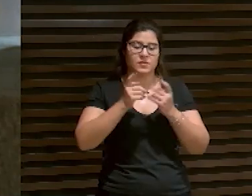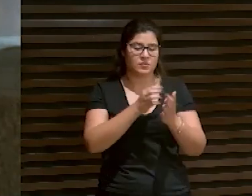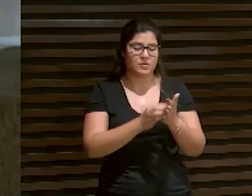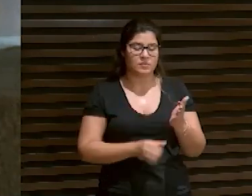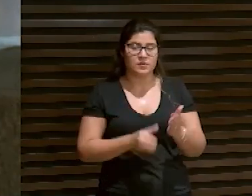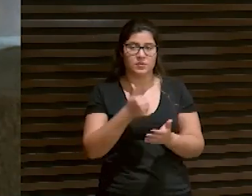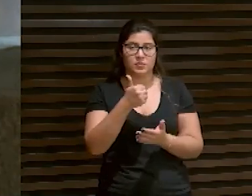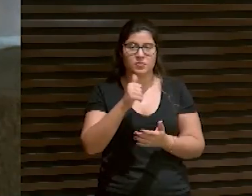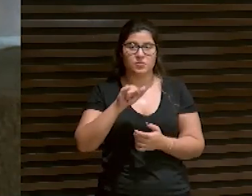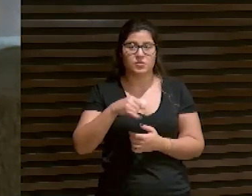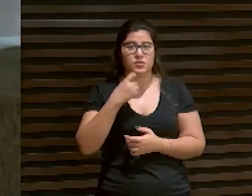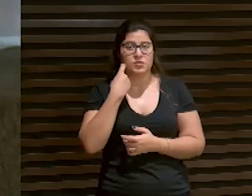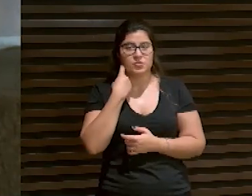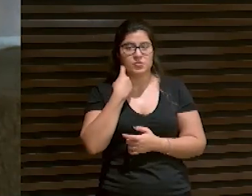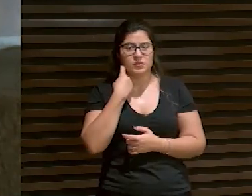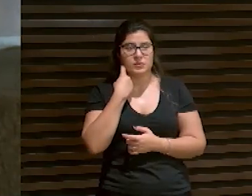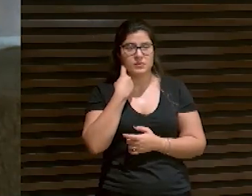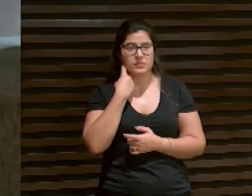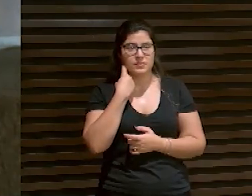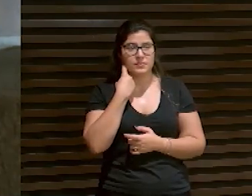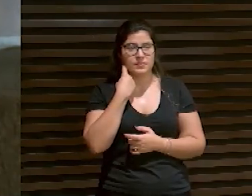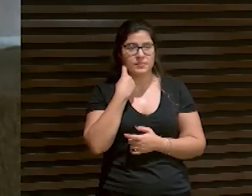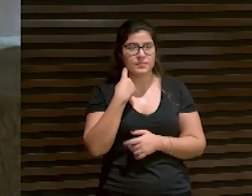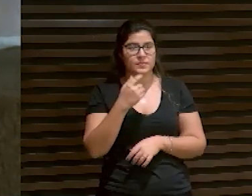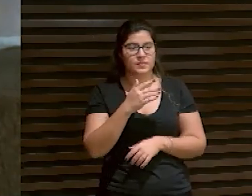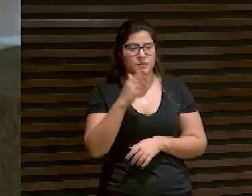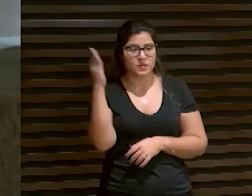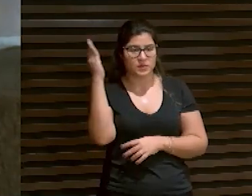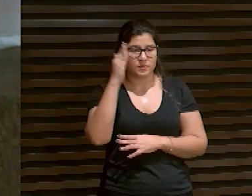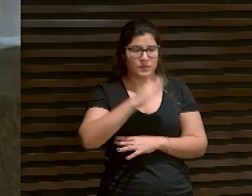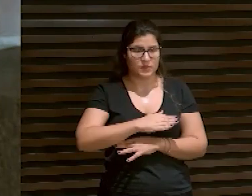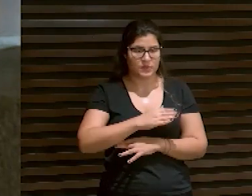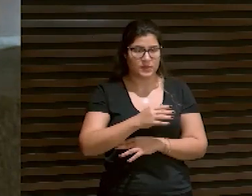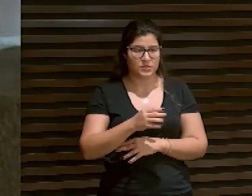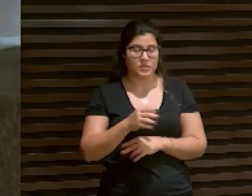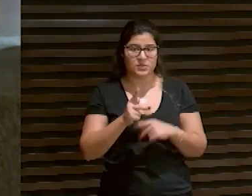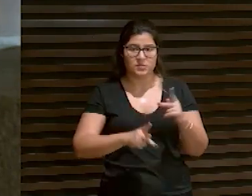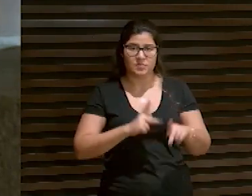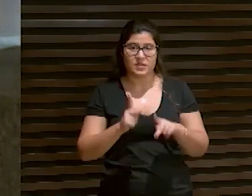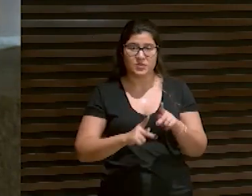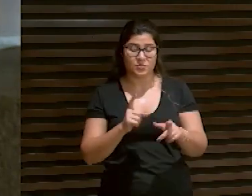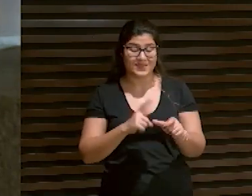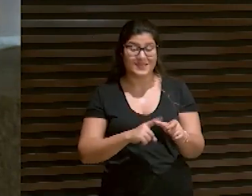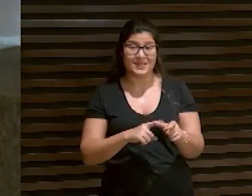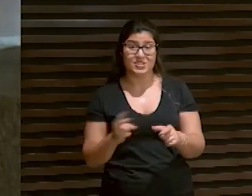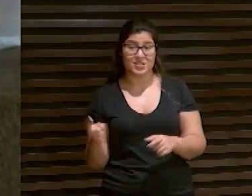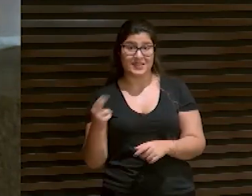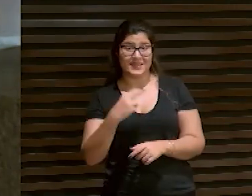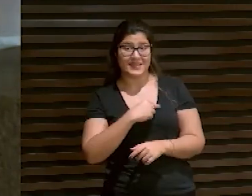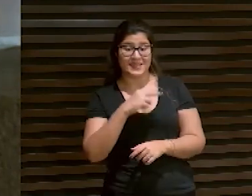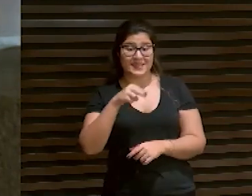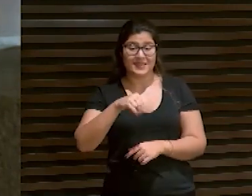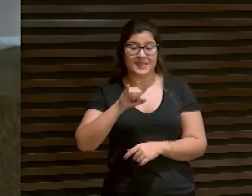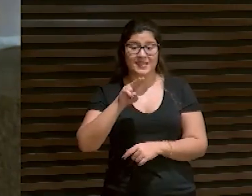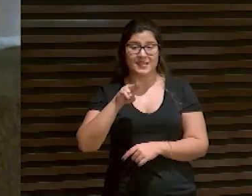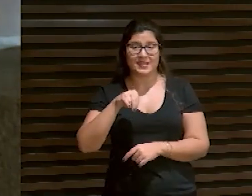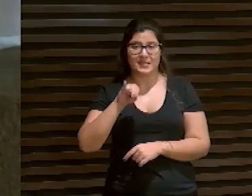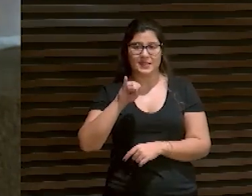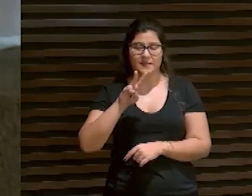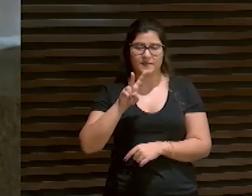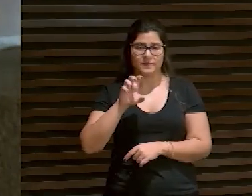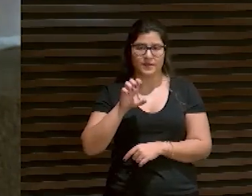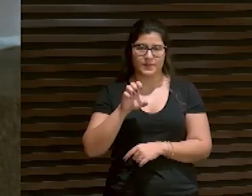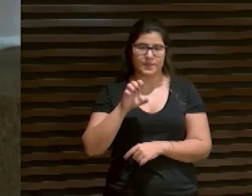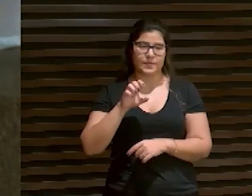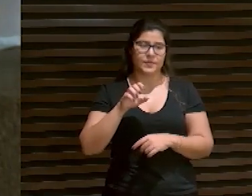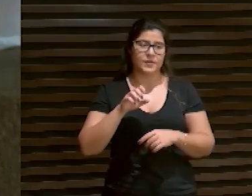Jonas, que a maldade do povo de Nínive subiu até Deus. Depois, no capítulo 3, o texto fala sobre